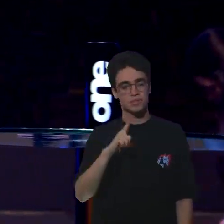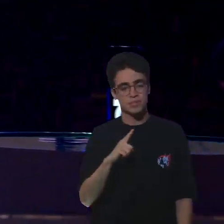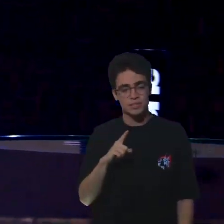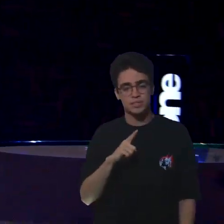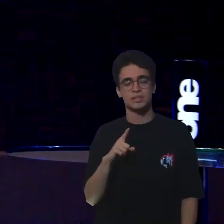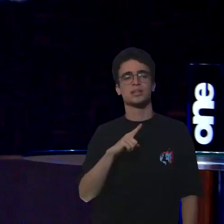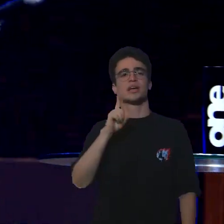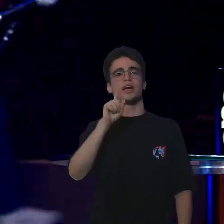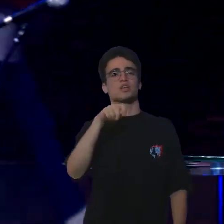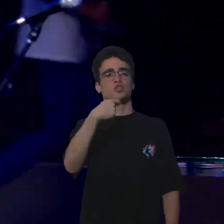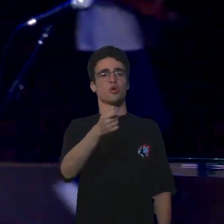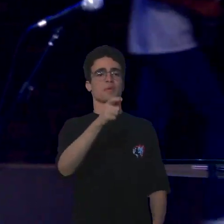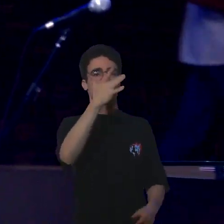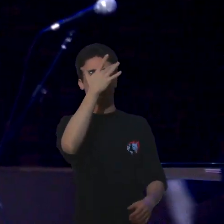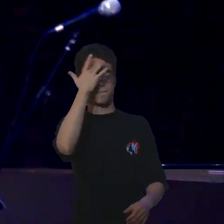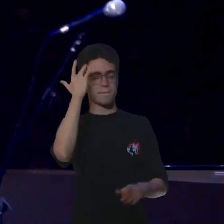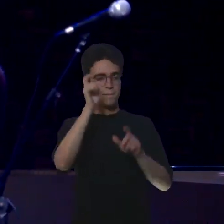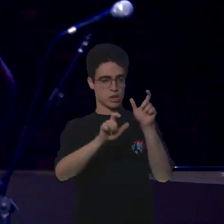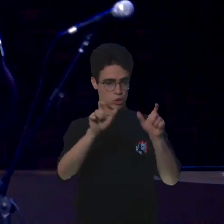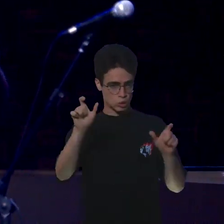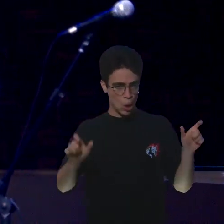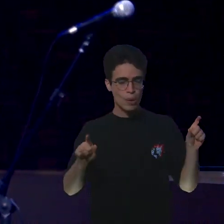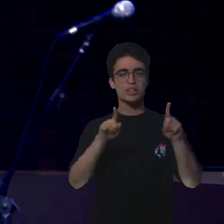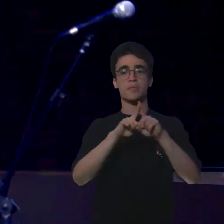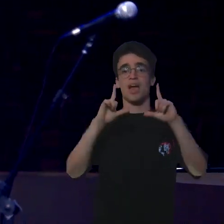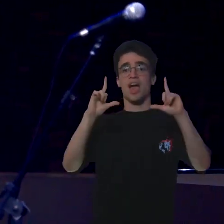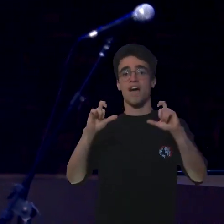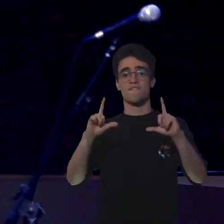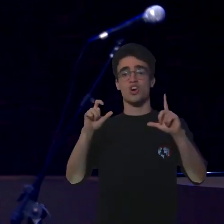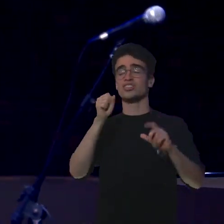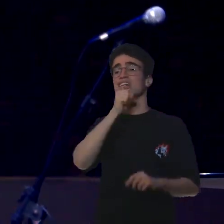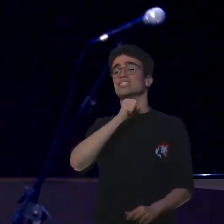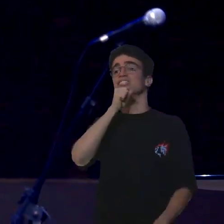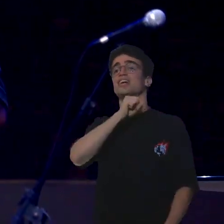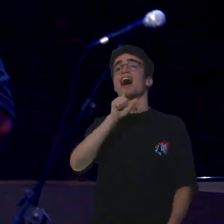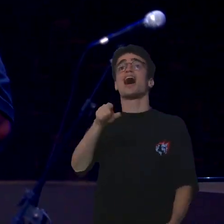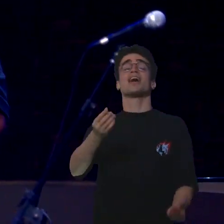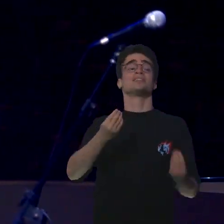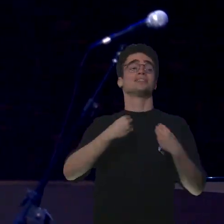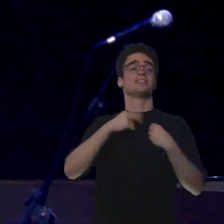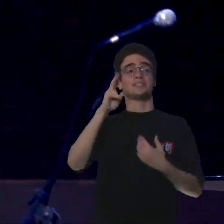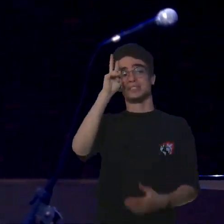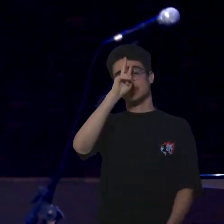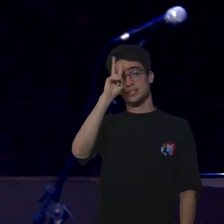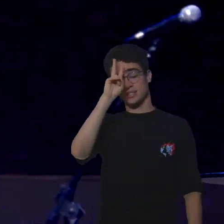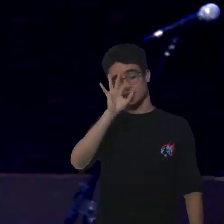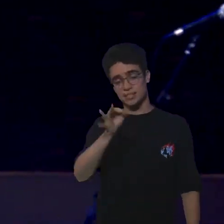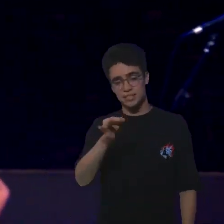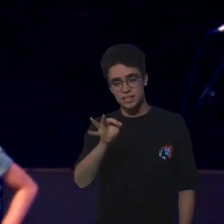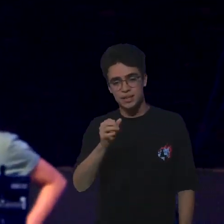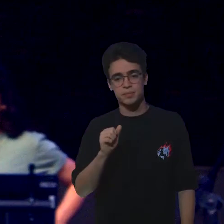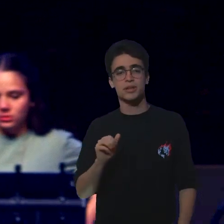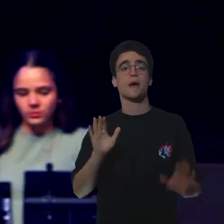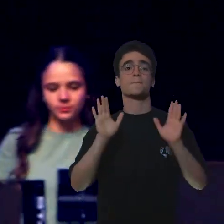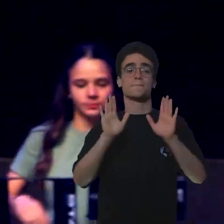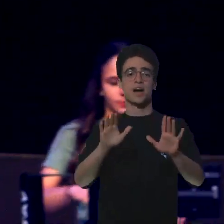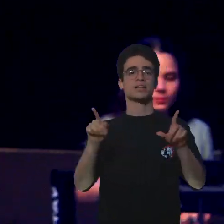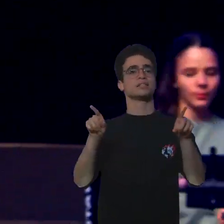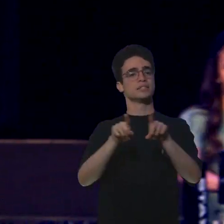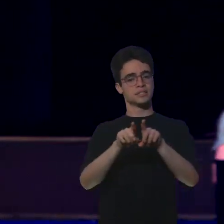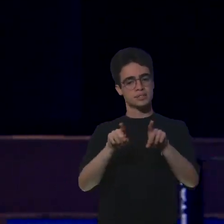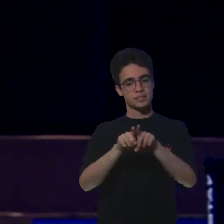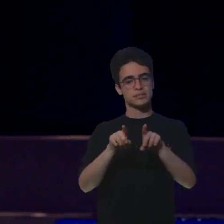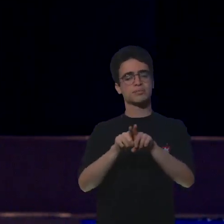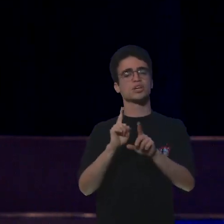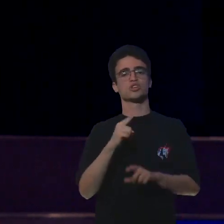pessoas, de momentos. As fotos antigas nos fazem isso, né? Só que há também